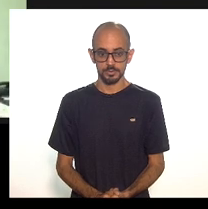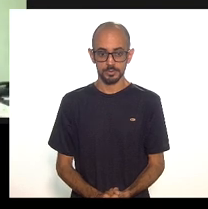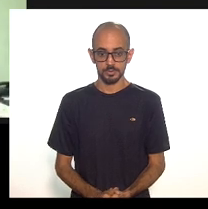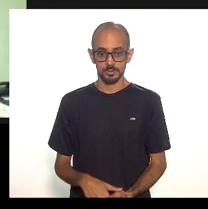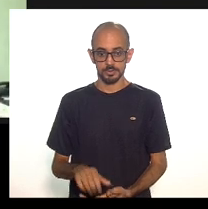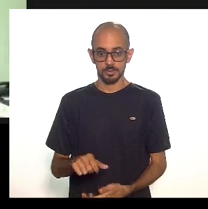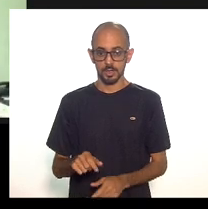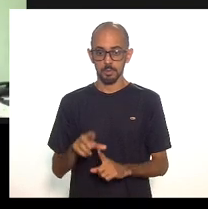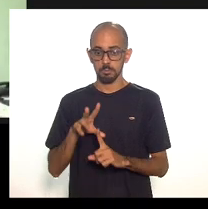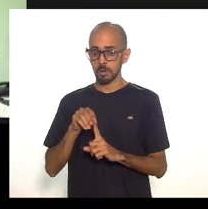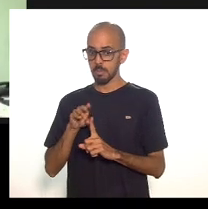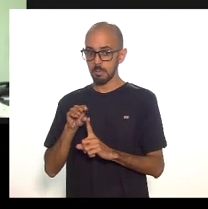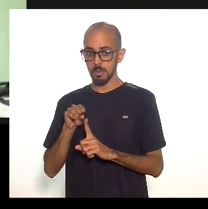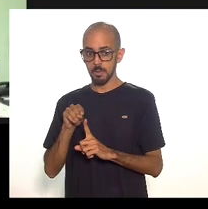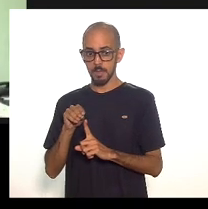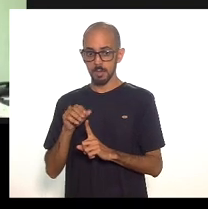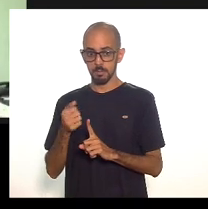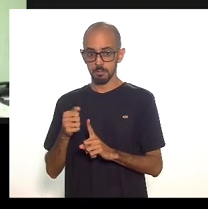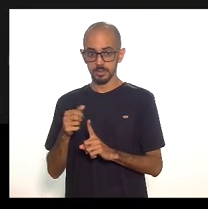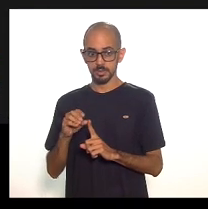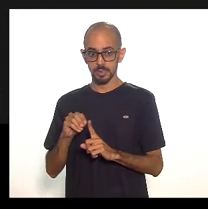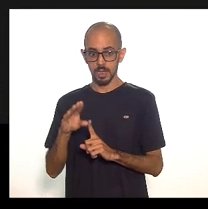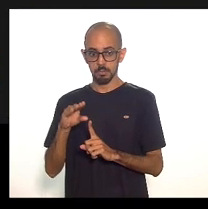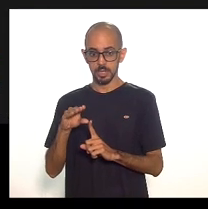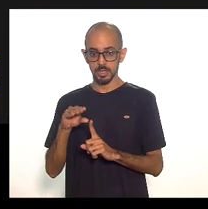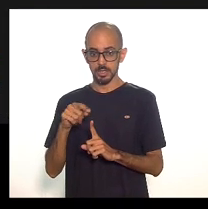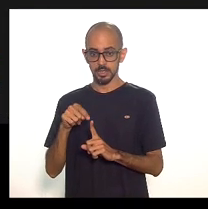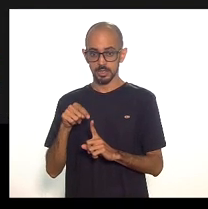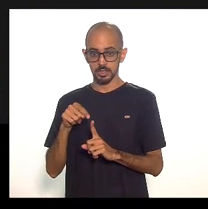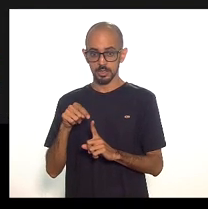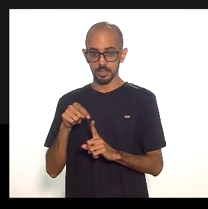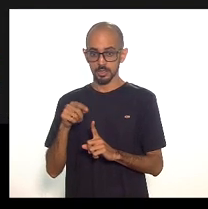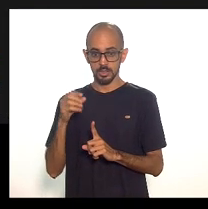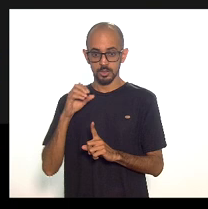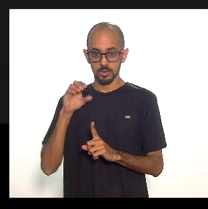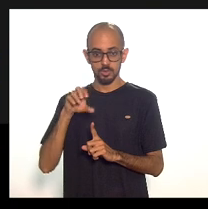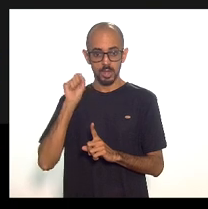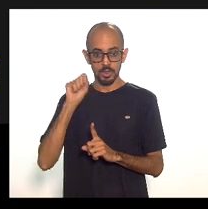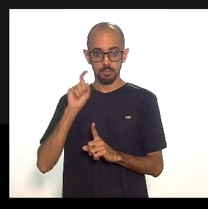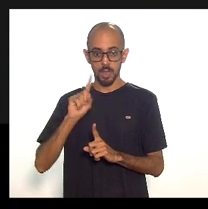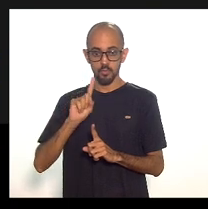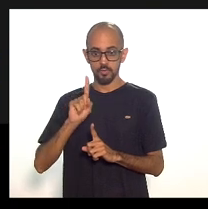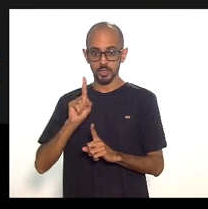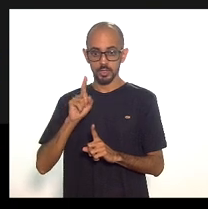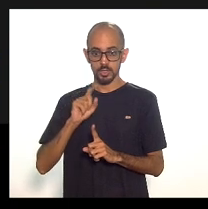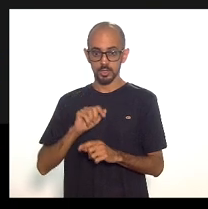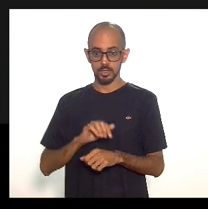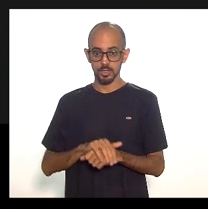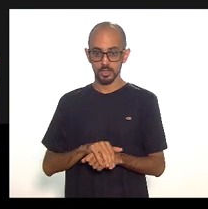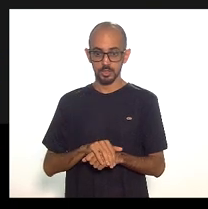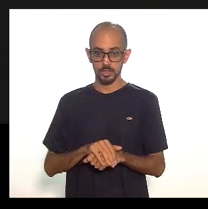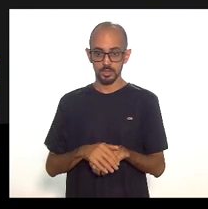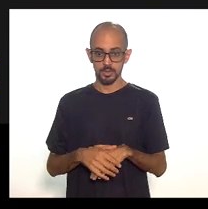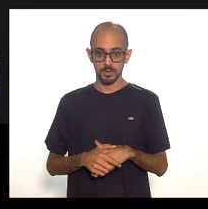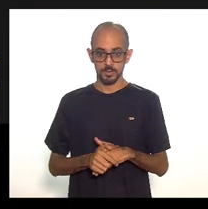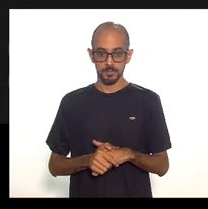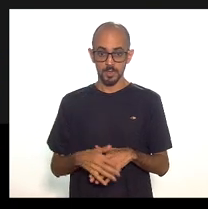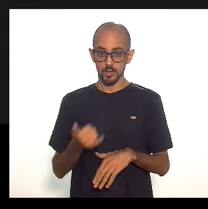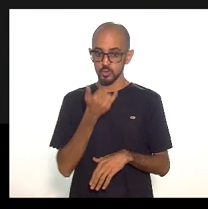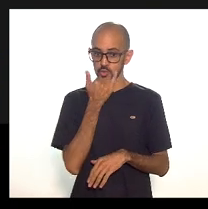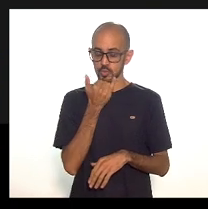Abre o microfone. Abre o microfone. Está sem som. Opa,